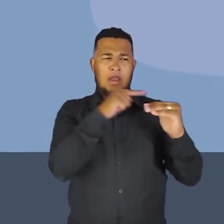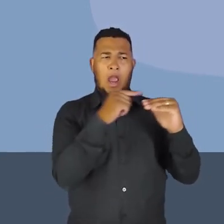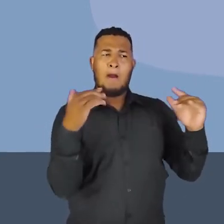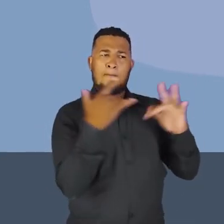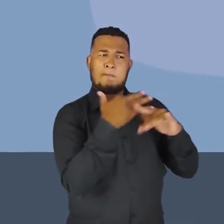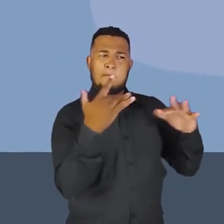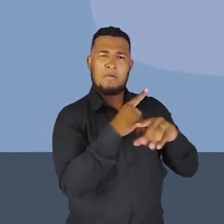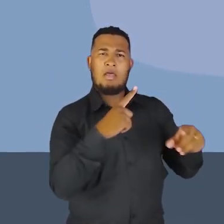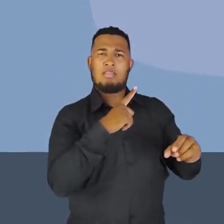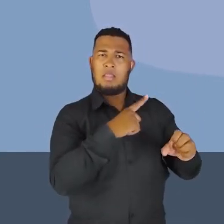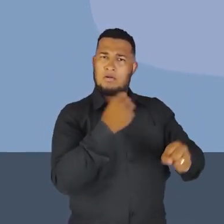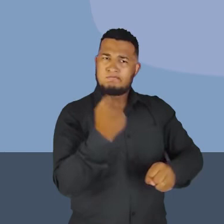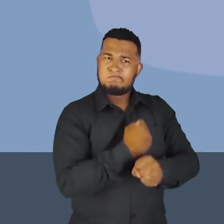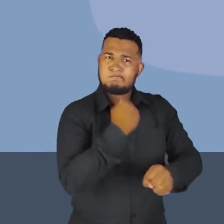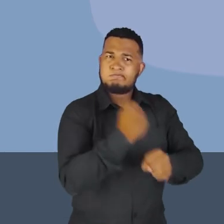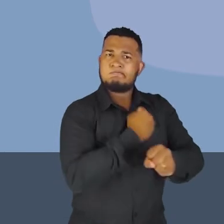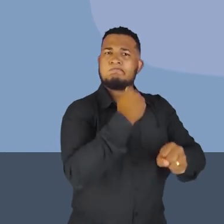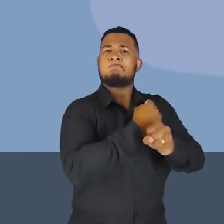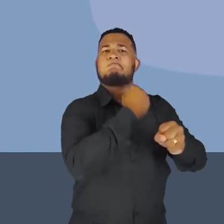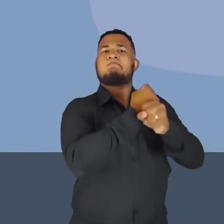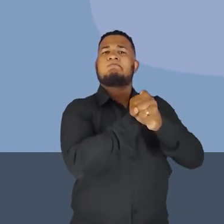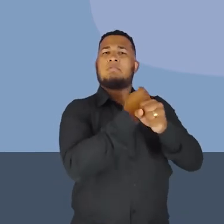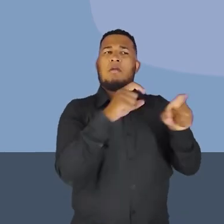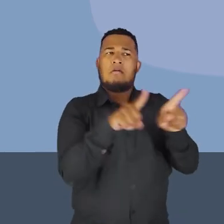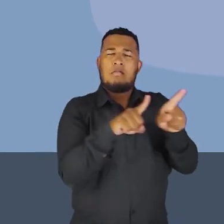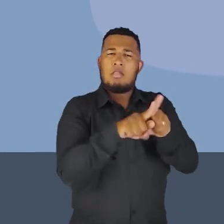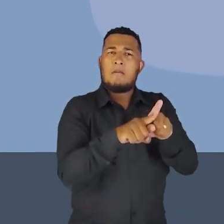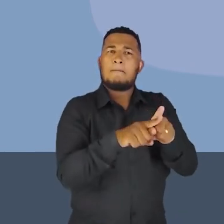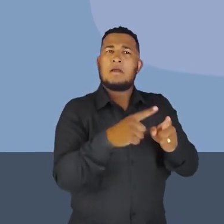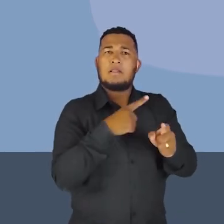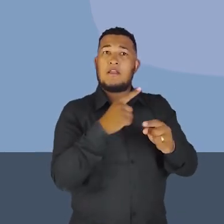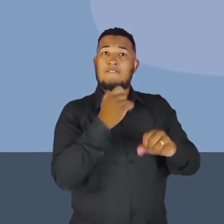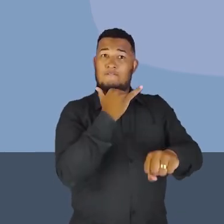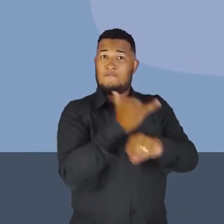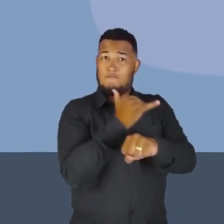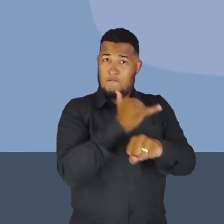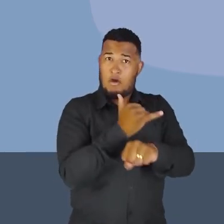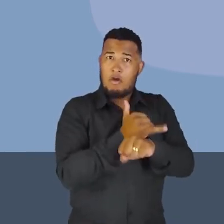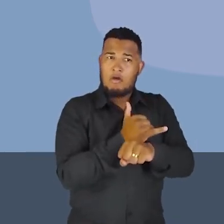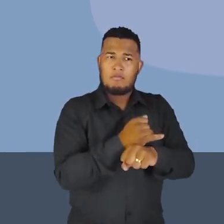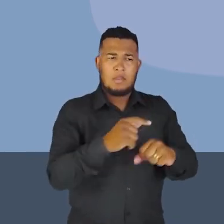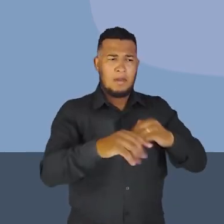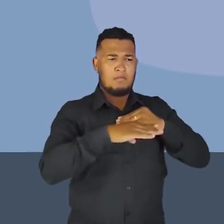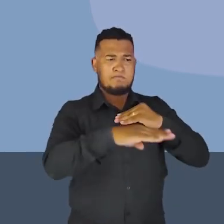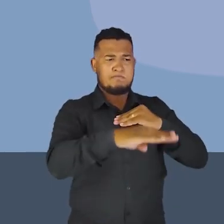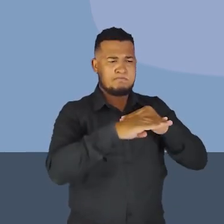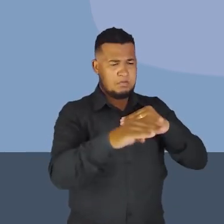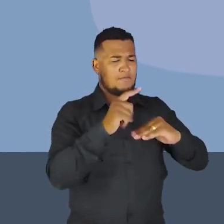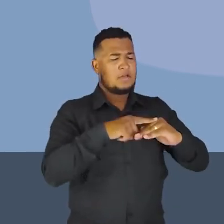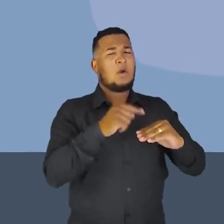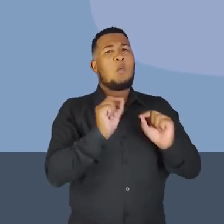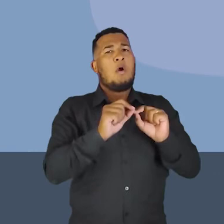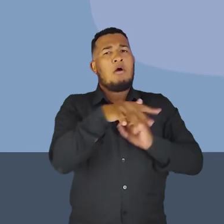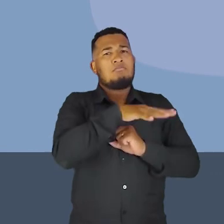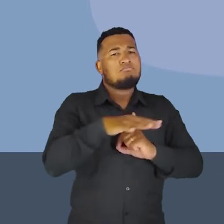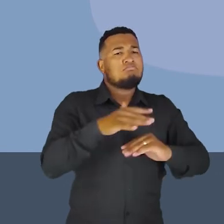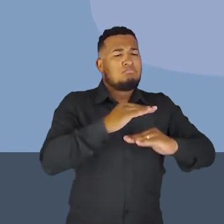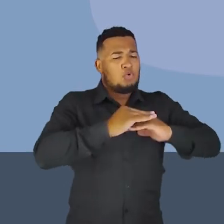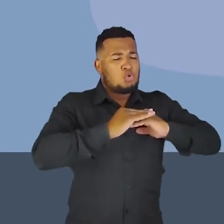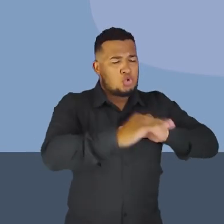grandes construções, né? A gente tem, essas construções também têm ferragens, tá? O sol vai incidir sobre esses locais